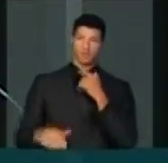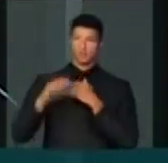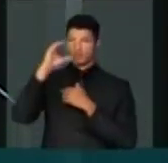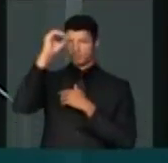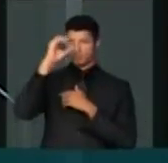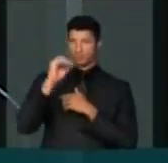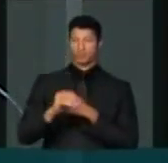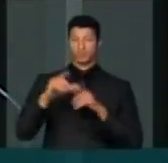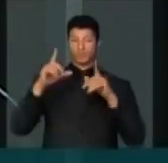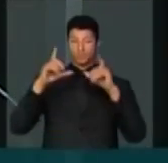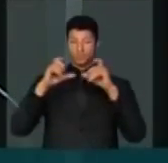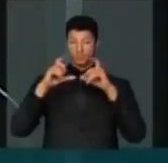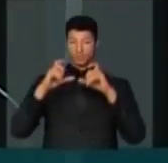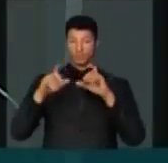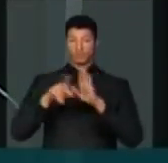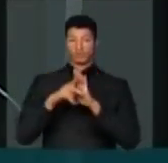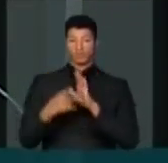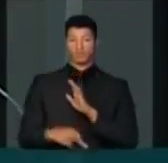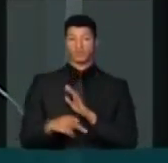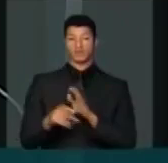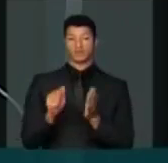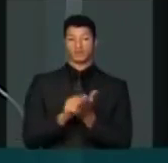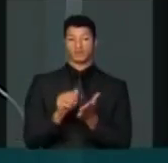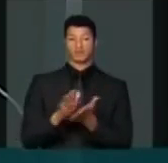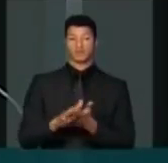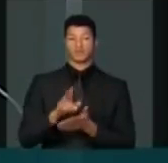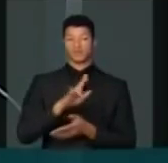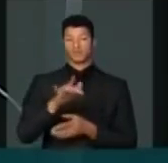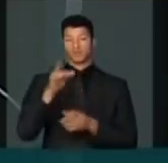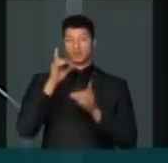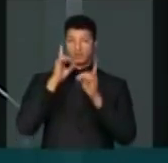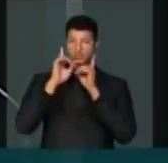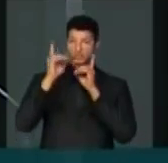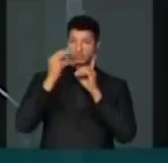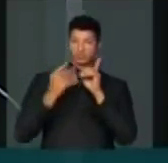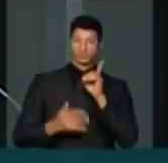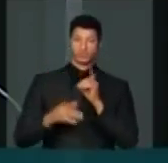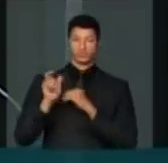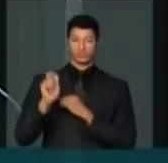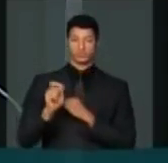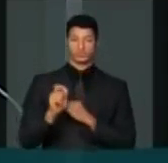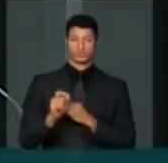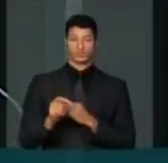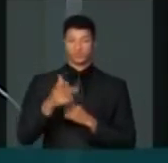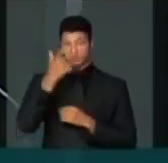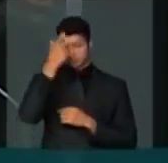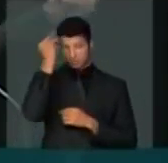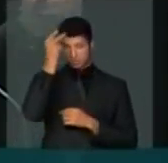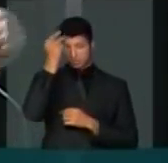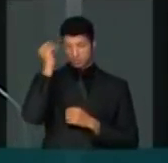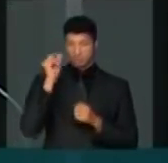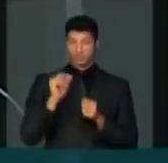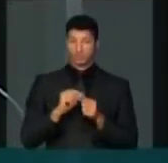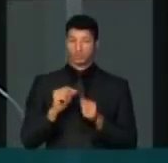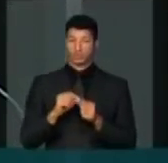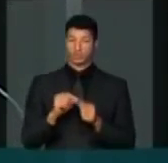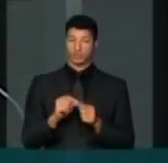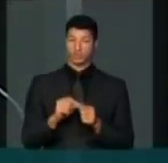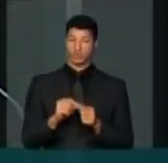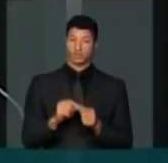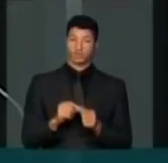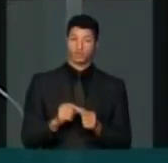sensor fotográfica e ainda assim faz o discurso de que o prefeito está fazendo